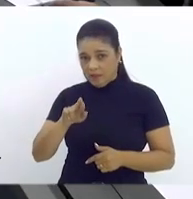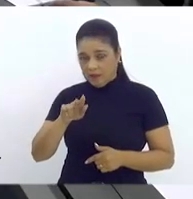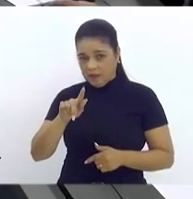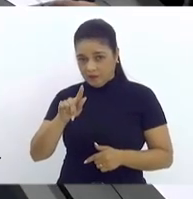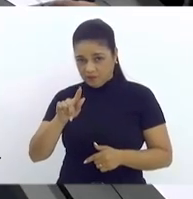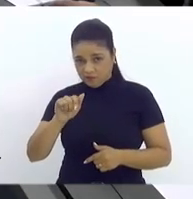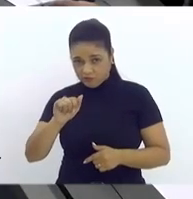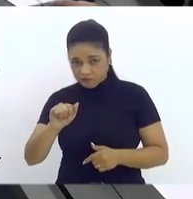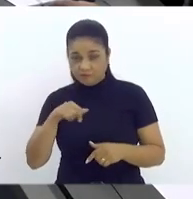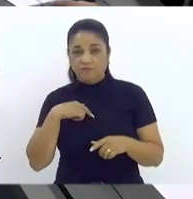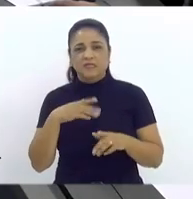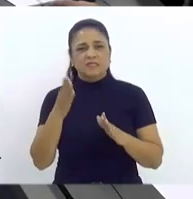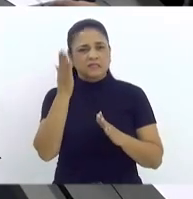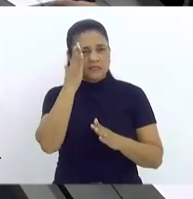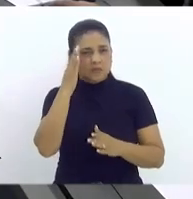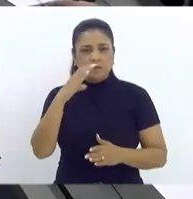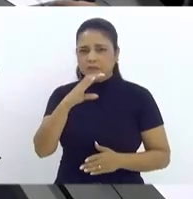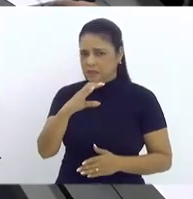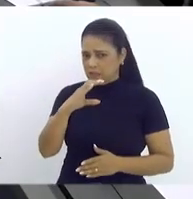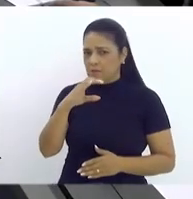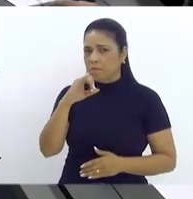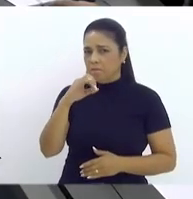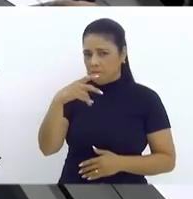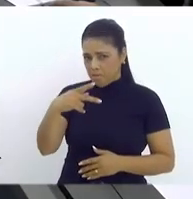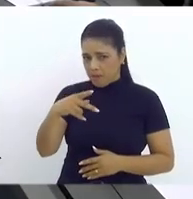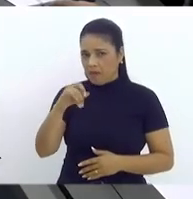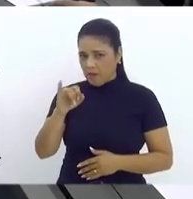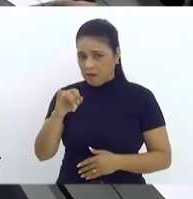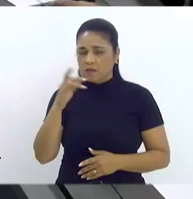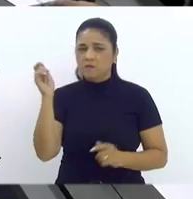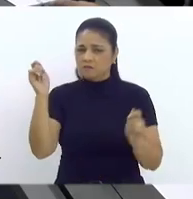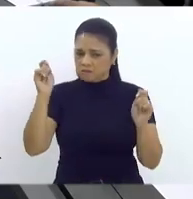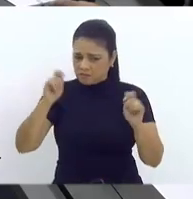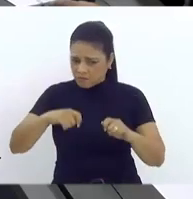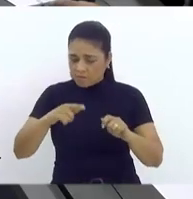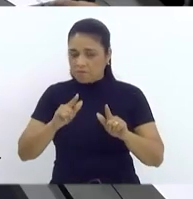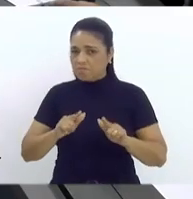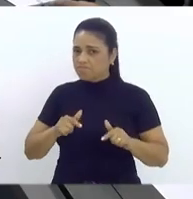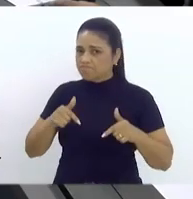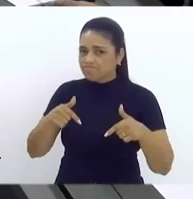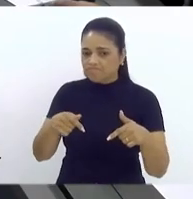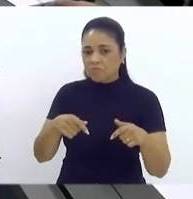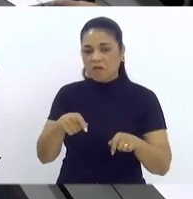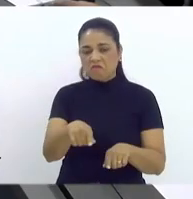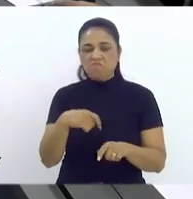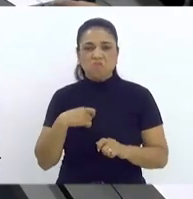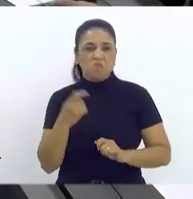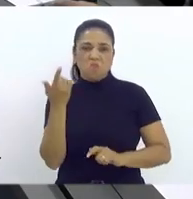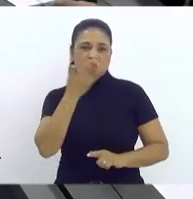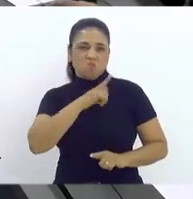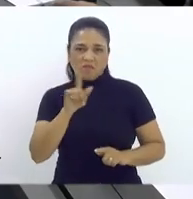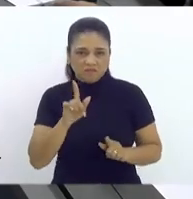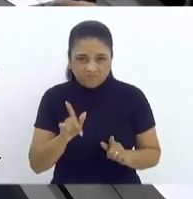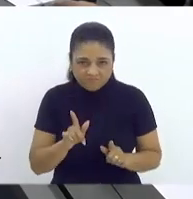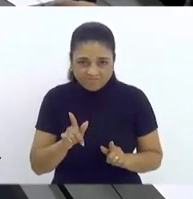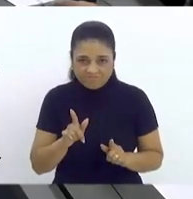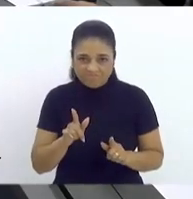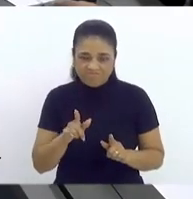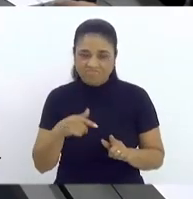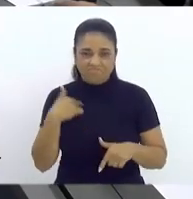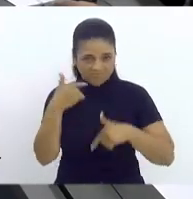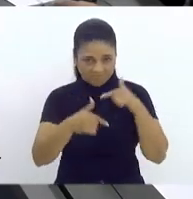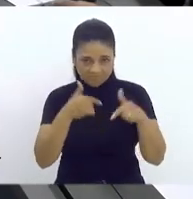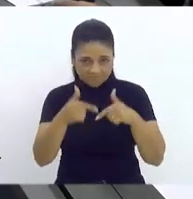casa. Uma CPI sobre algo que é da sua competência fazer, mas não faz, porque é uma cambada de incompetente que ali está. E